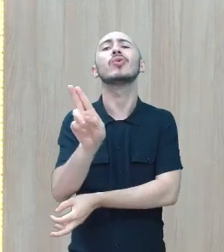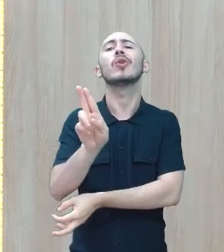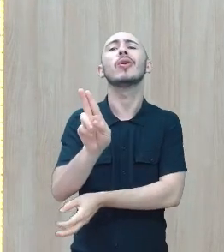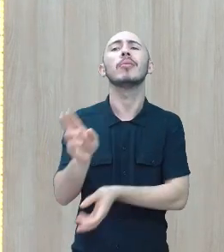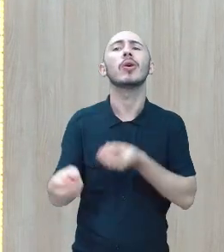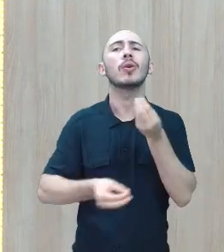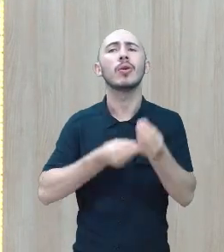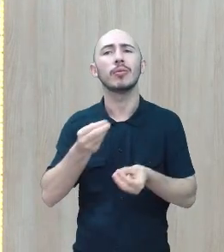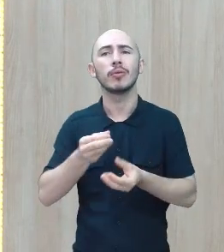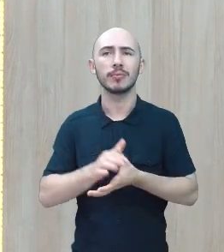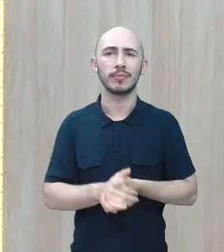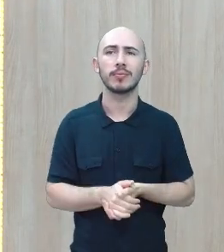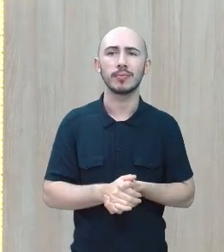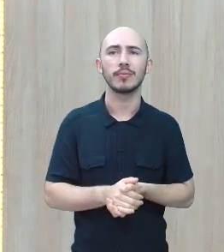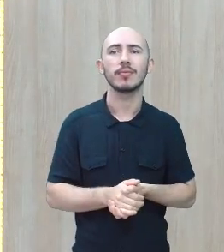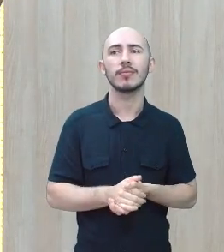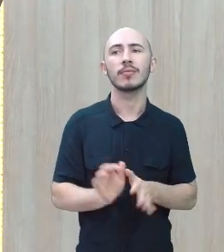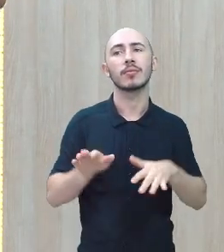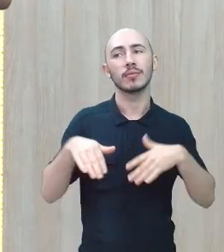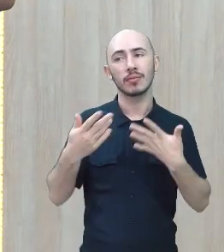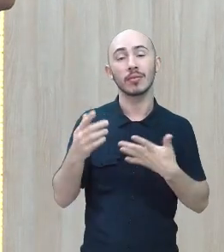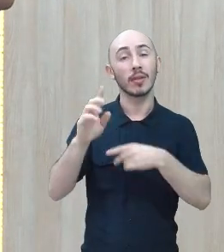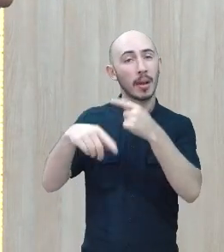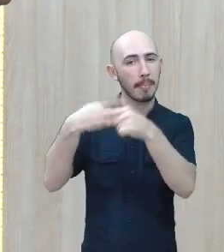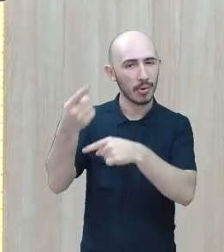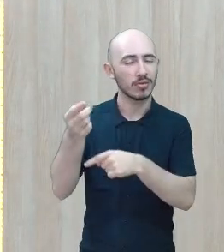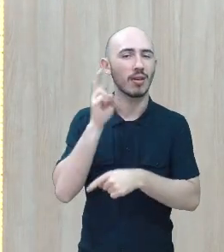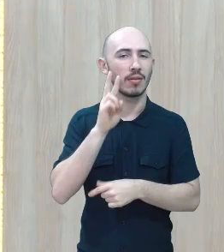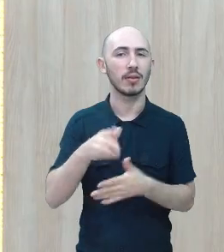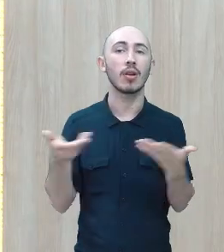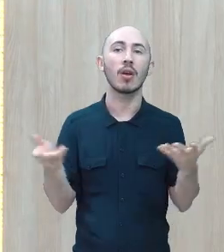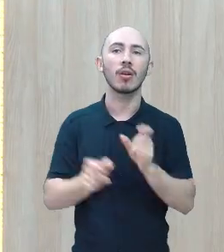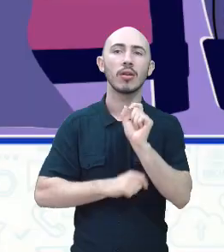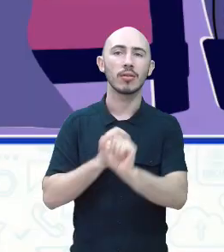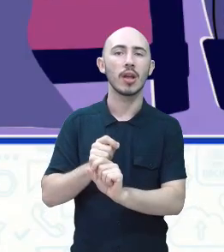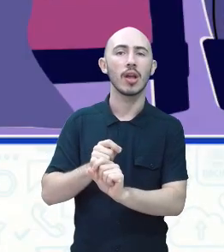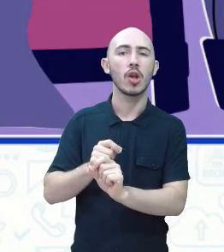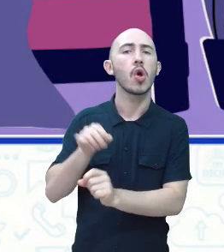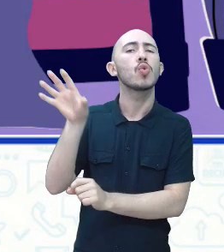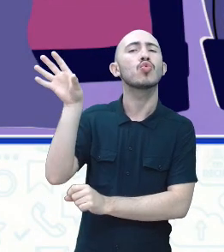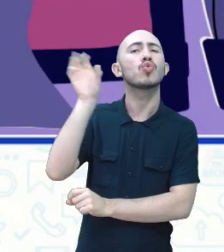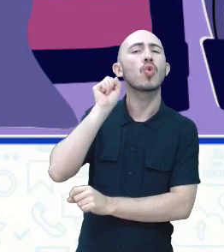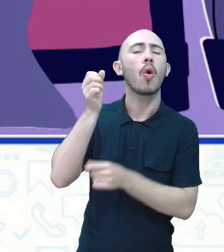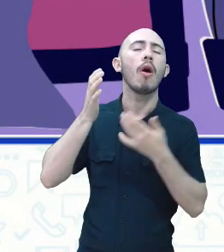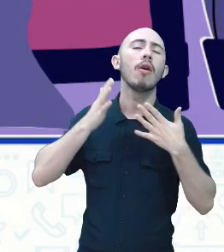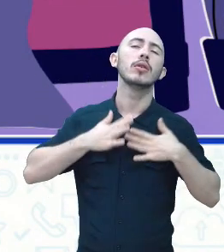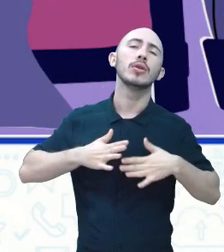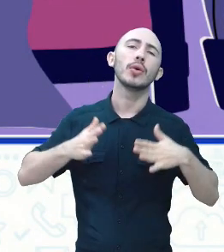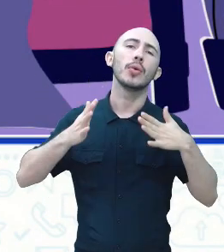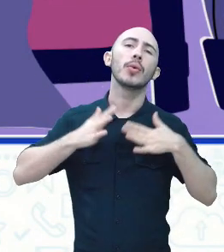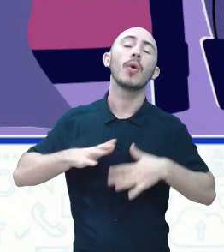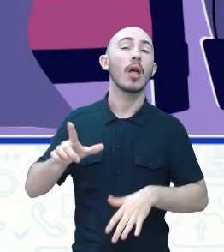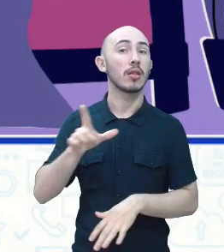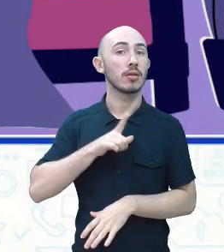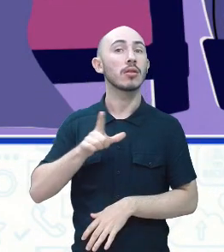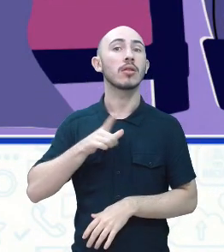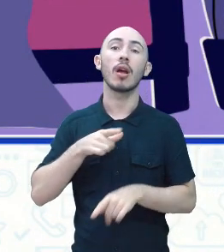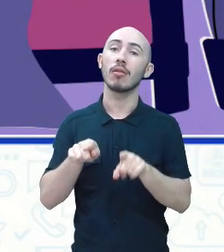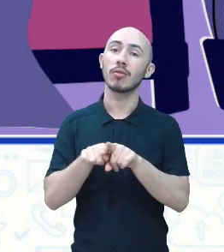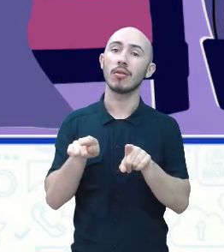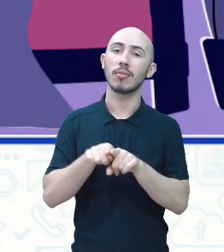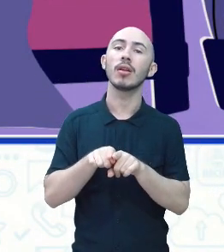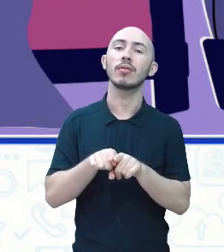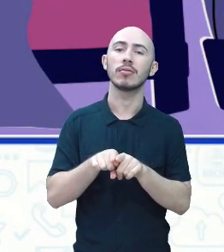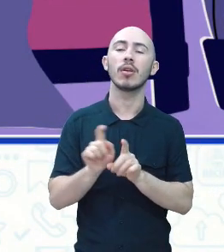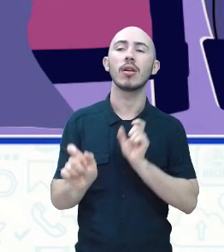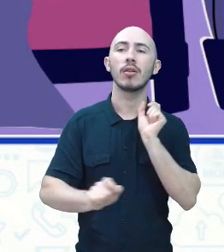esses tutoriais, né? A gente vai chegar lá. O som relaxante, através desses tutoriais, que são